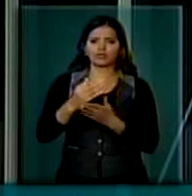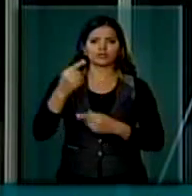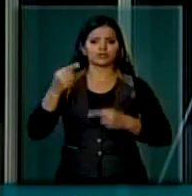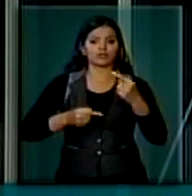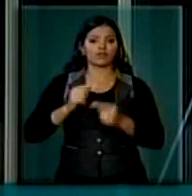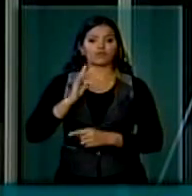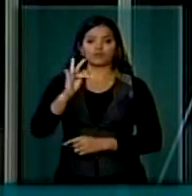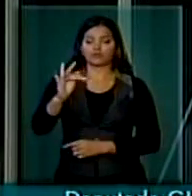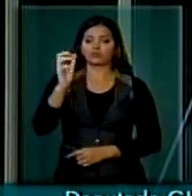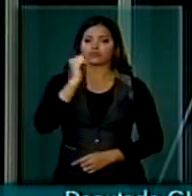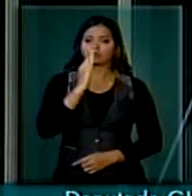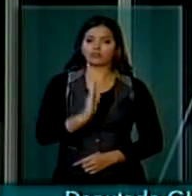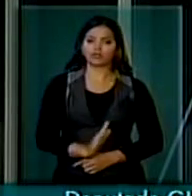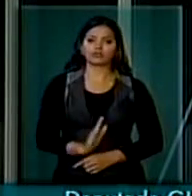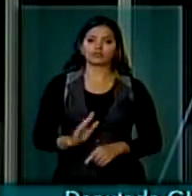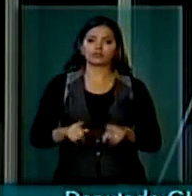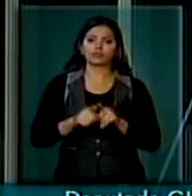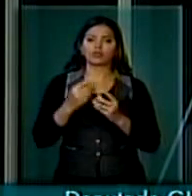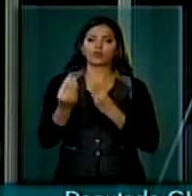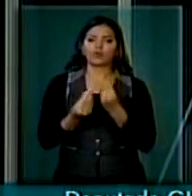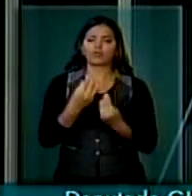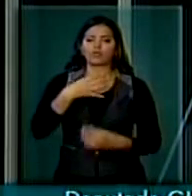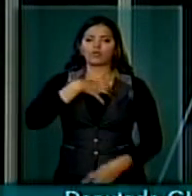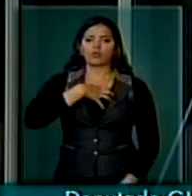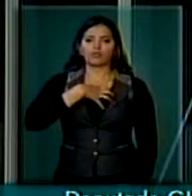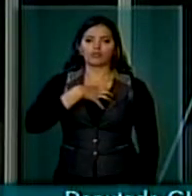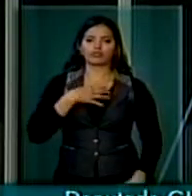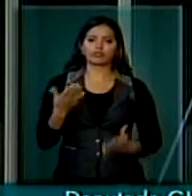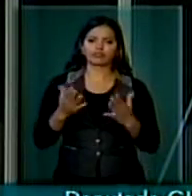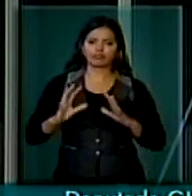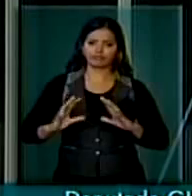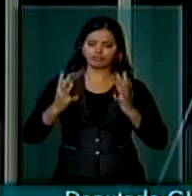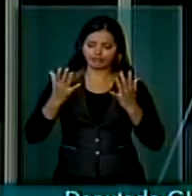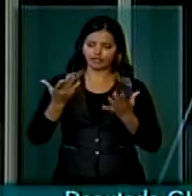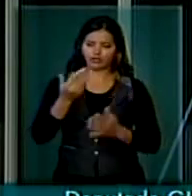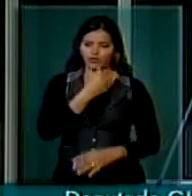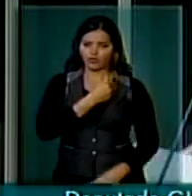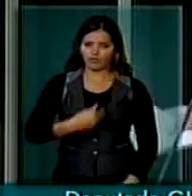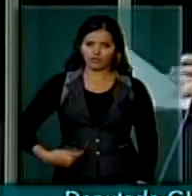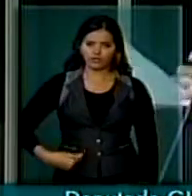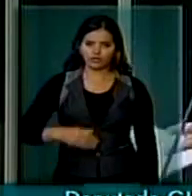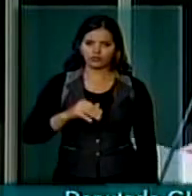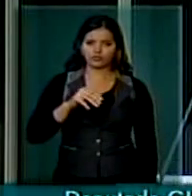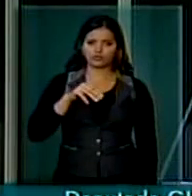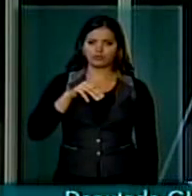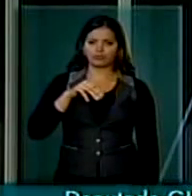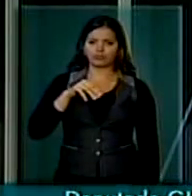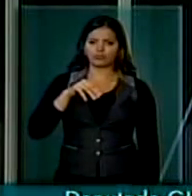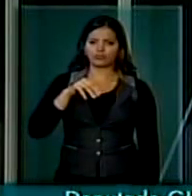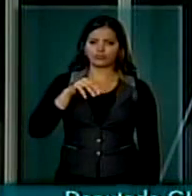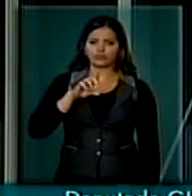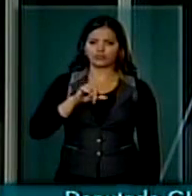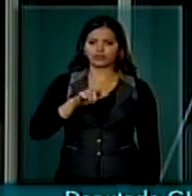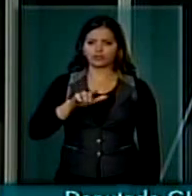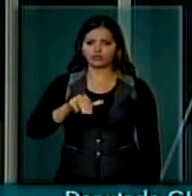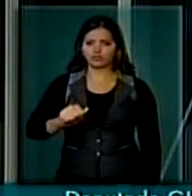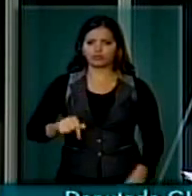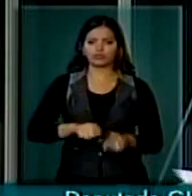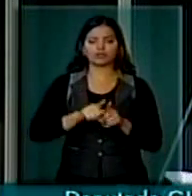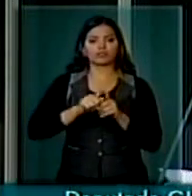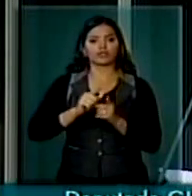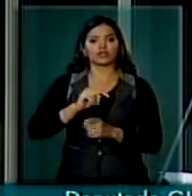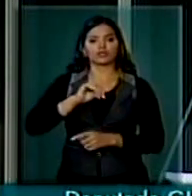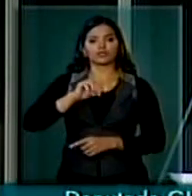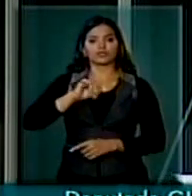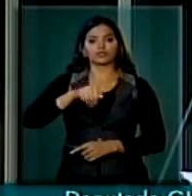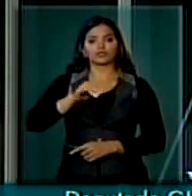futuro do Brasil e sobre qual será o comportamento no eventual governo da ministra Dilma e no governo de José Serra na